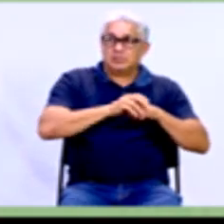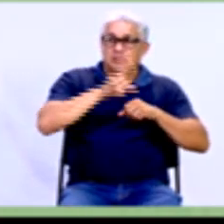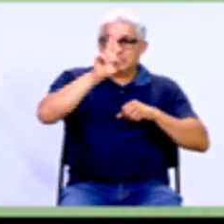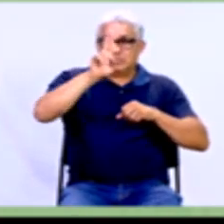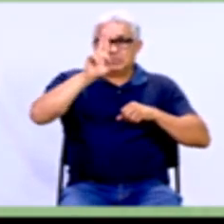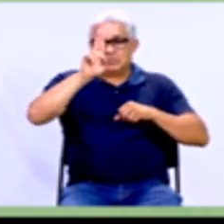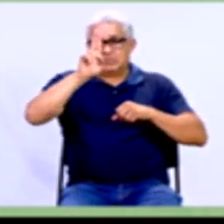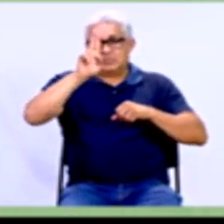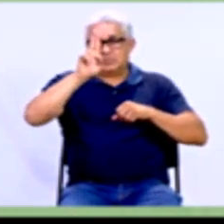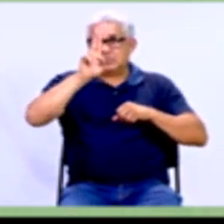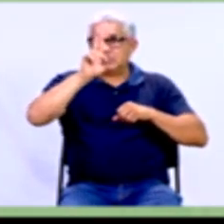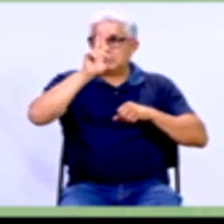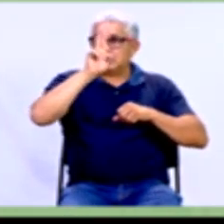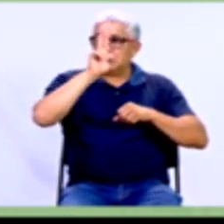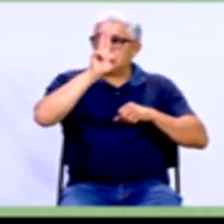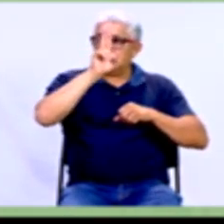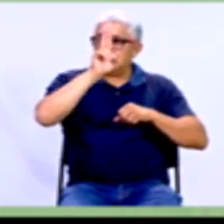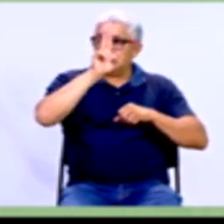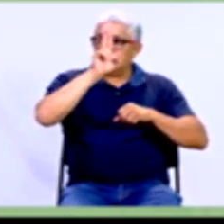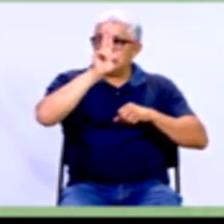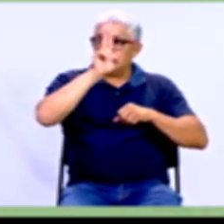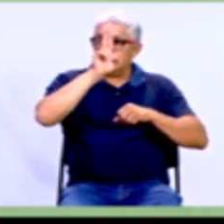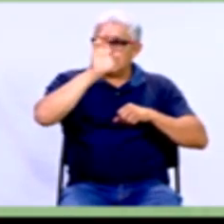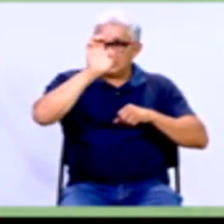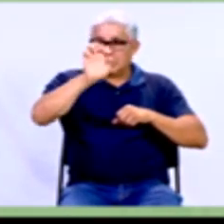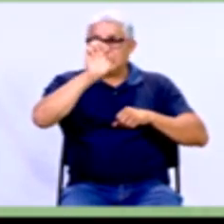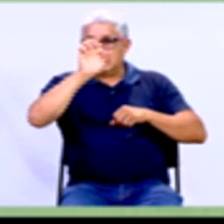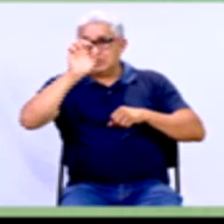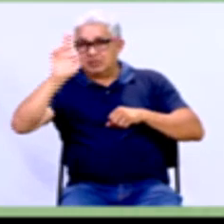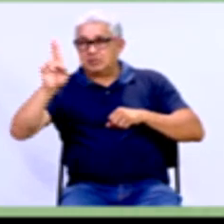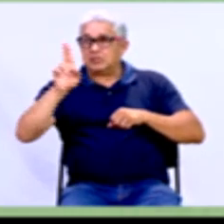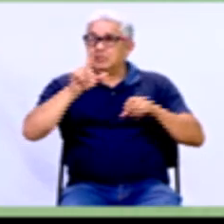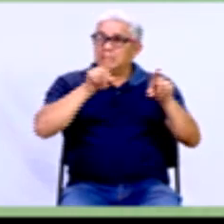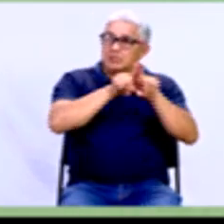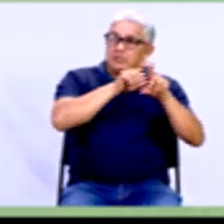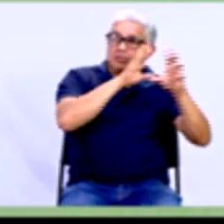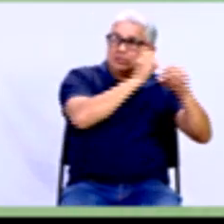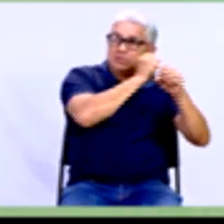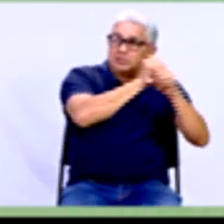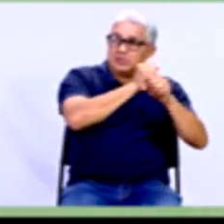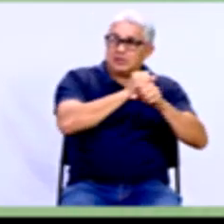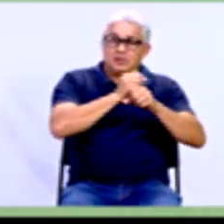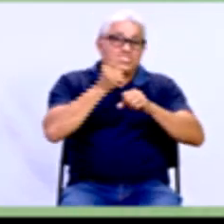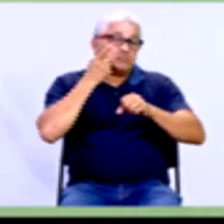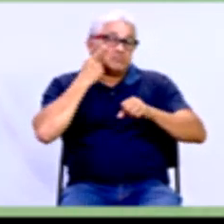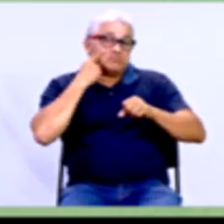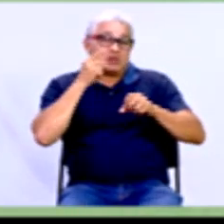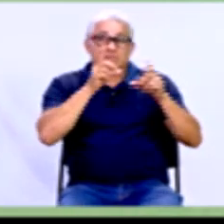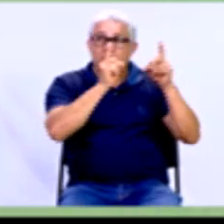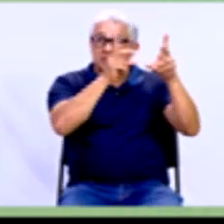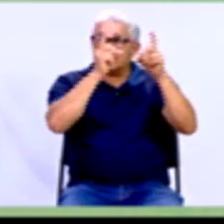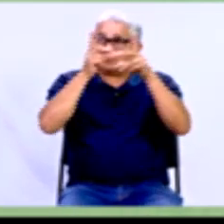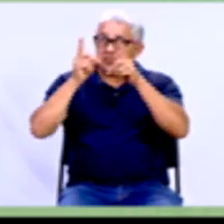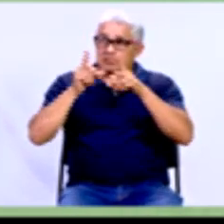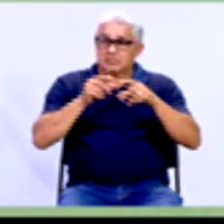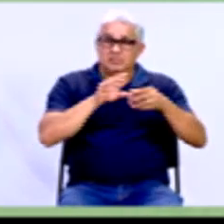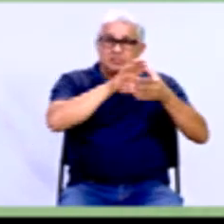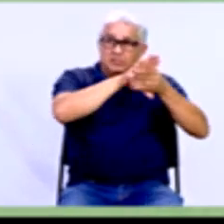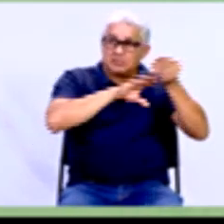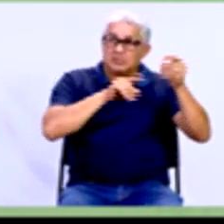de sapatos para o caso a loja vender 80 vestidos. Olha que interessante. A loja